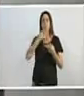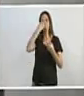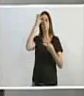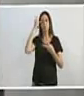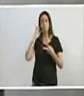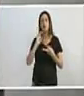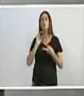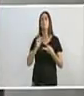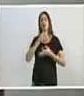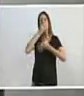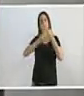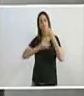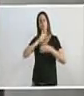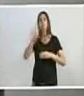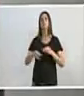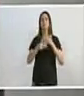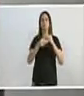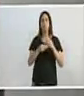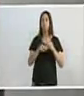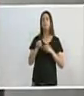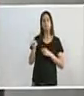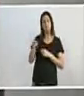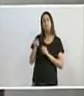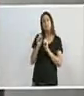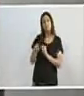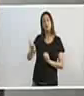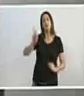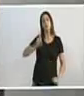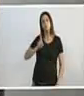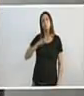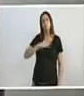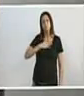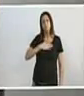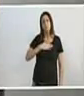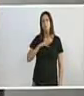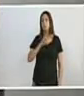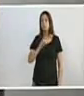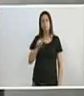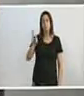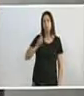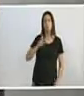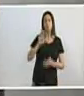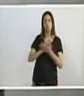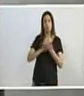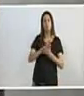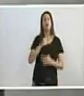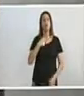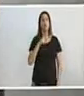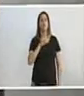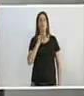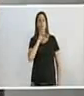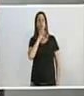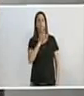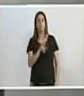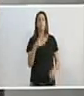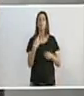sentido de que eles me dêem a resposta, e se não me derem, eu vou dar, evidentemente, a resposta dessa situação que é uma grande injustiça para o